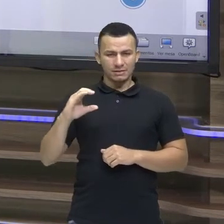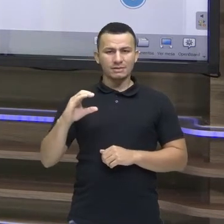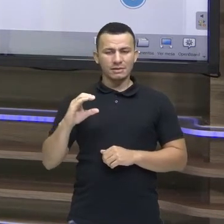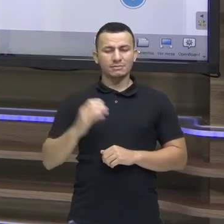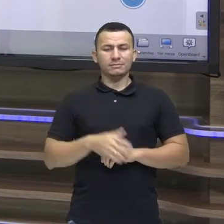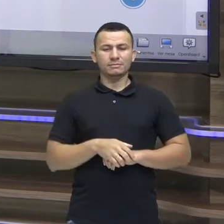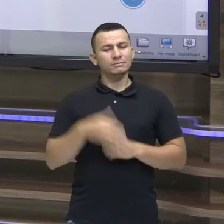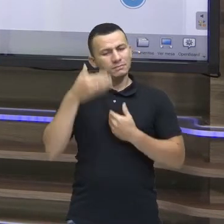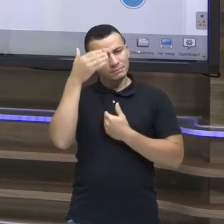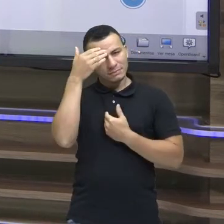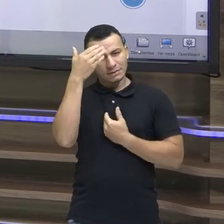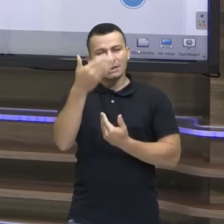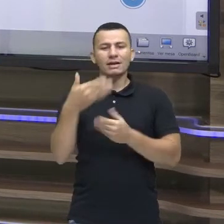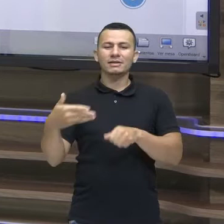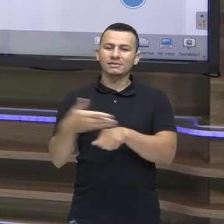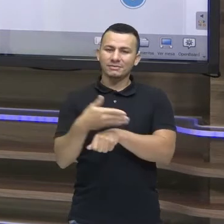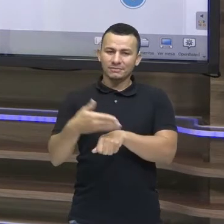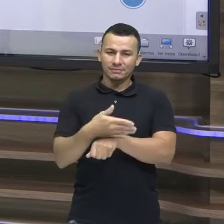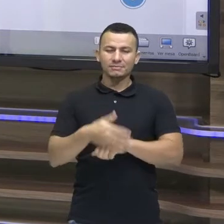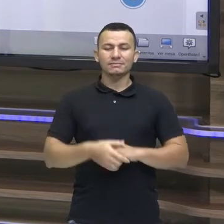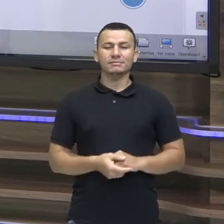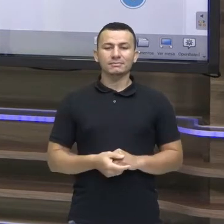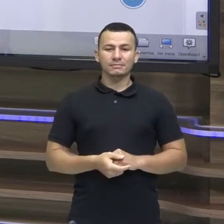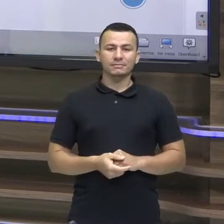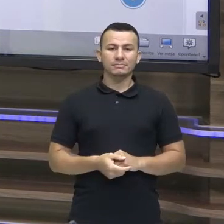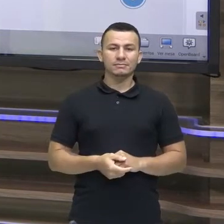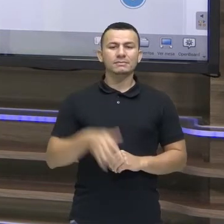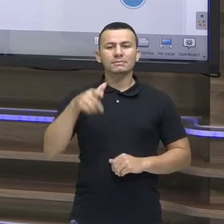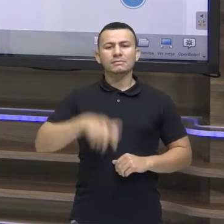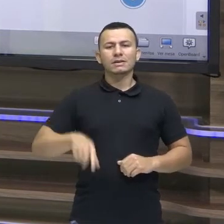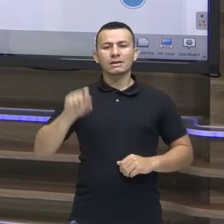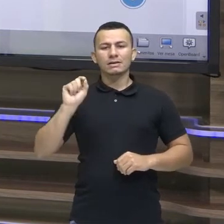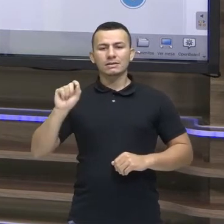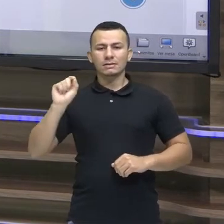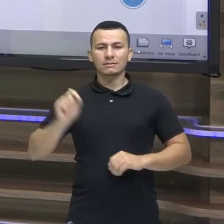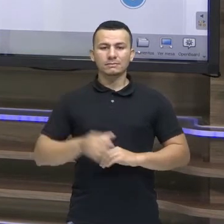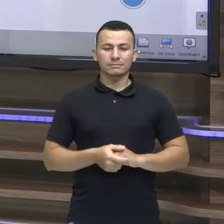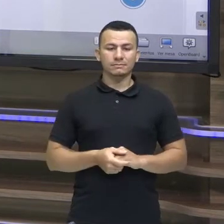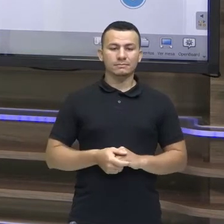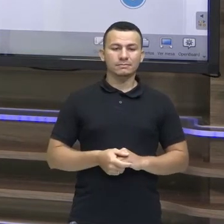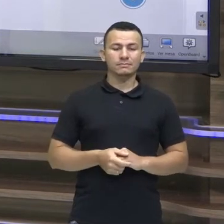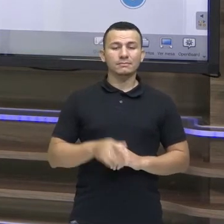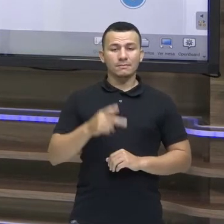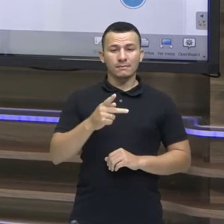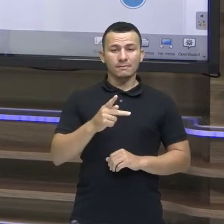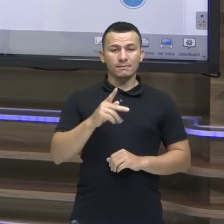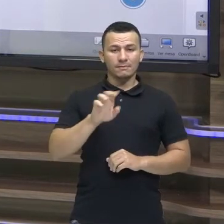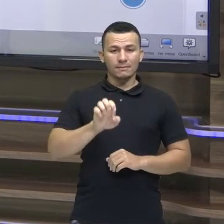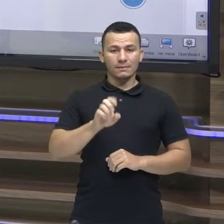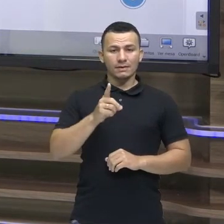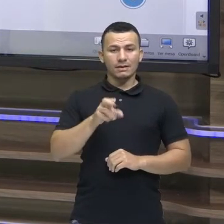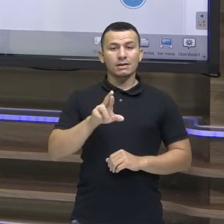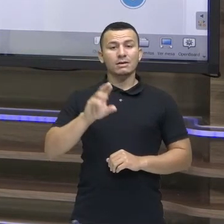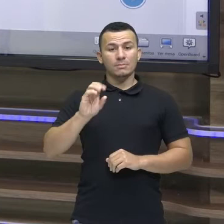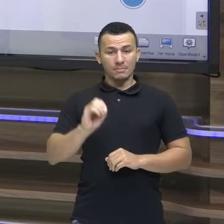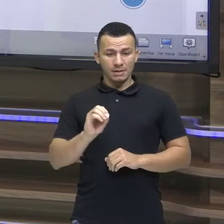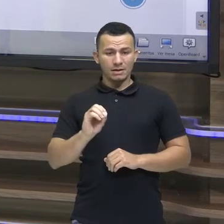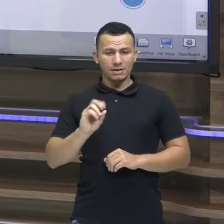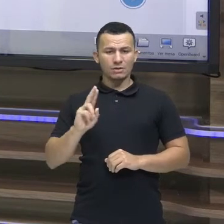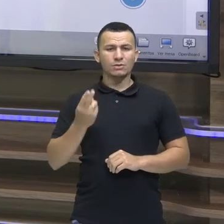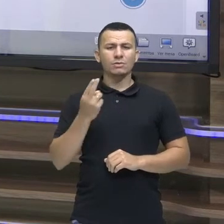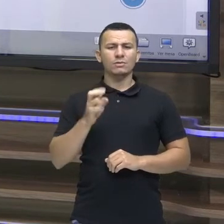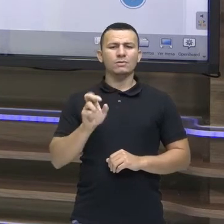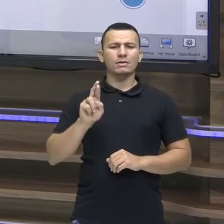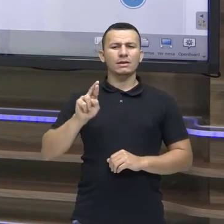bem. Obrigada por sua participação, Solange. Quem mais nós temos? Nós temos o Pedro Henrique. Olha, lembro de você,